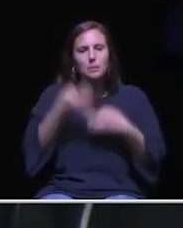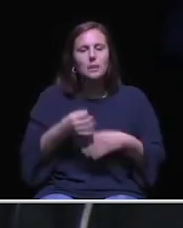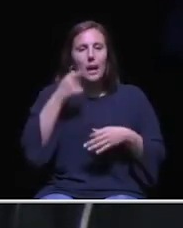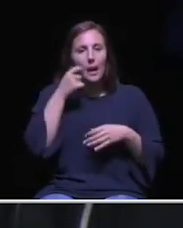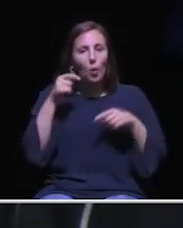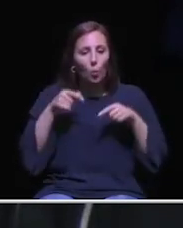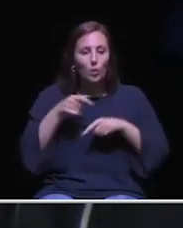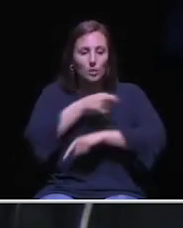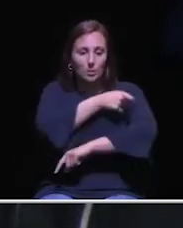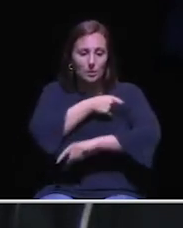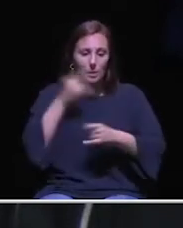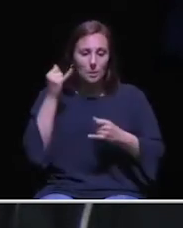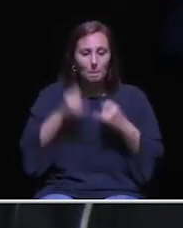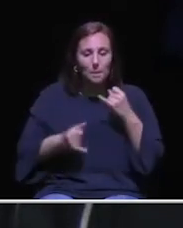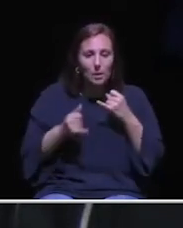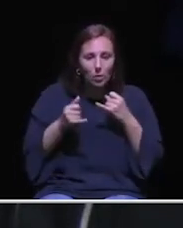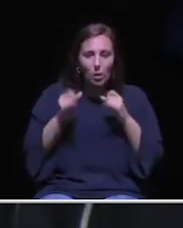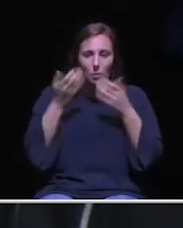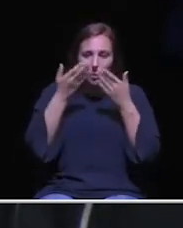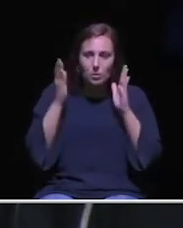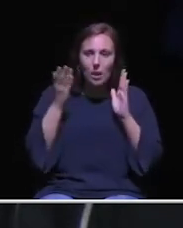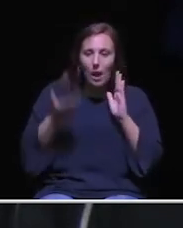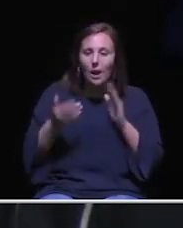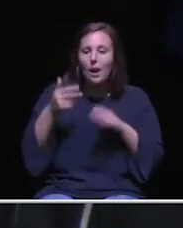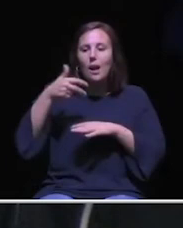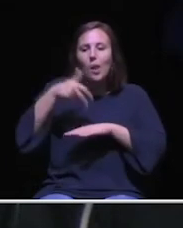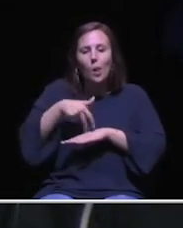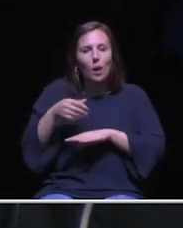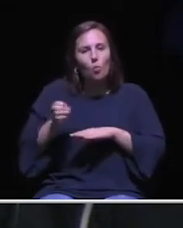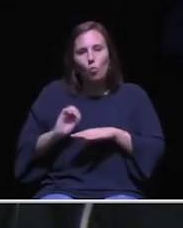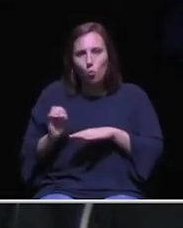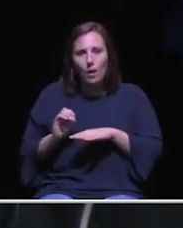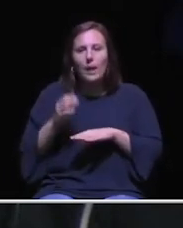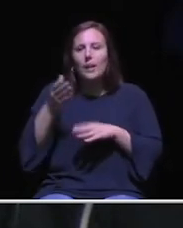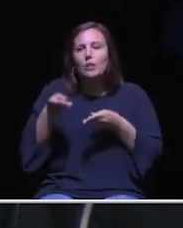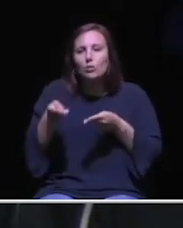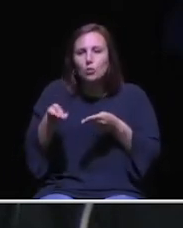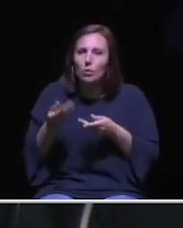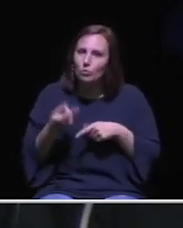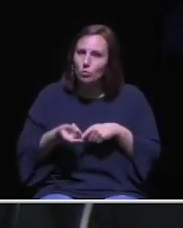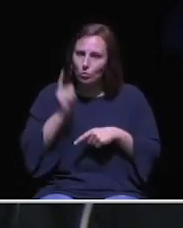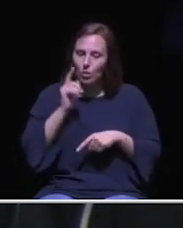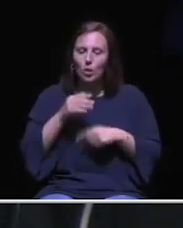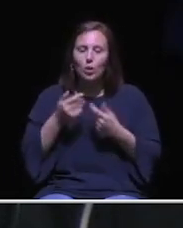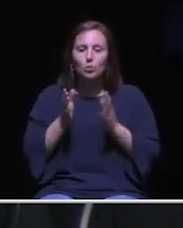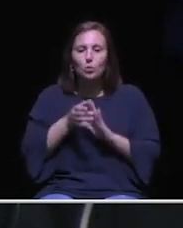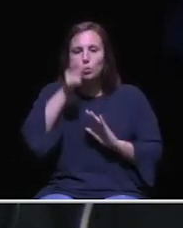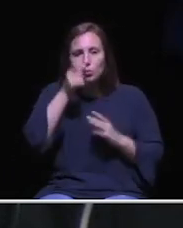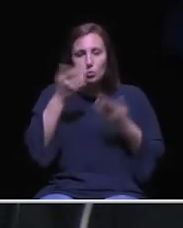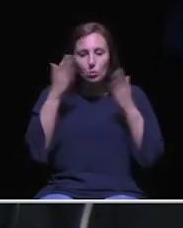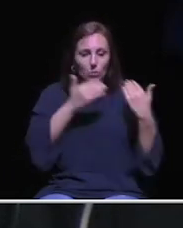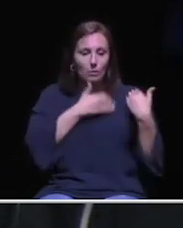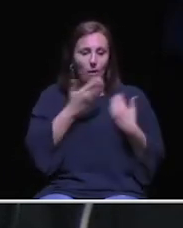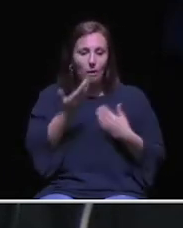que hoje representam o maior perigo para a democracia não têm aqui lugar e que ninguém lhes dá a mão. Todos os democratas têm essa